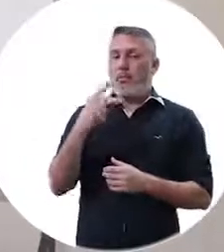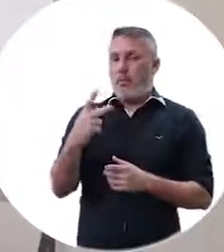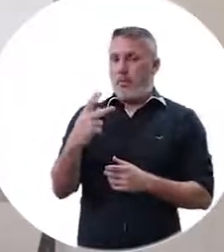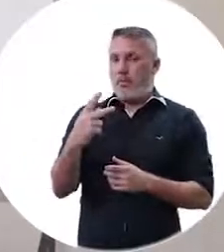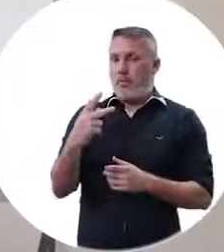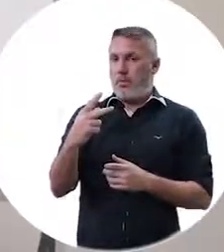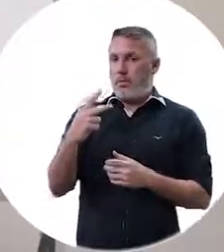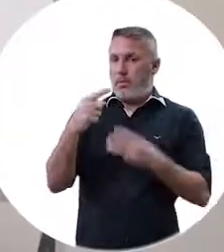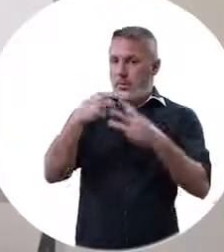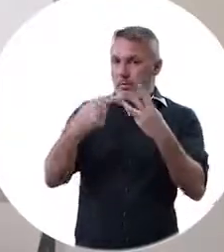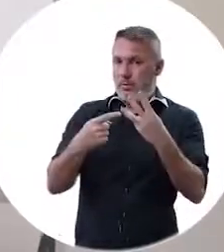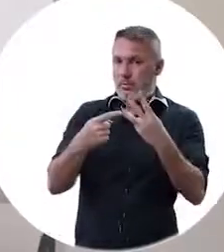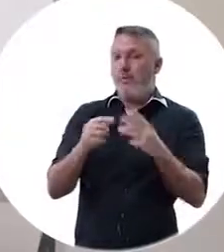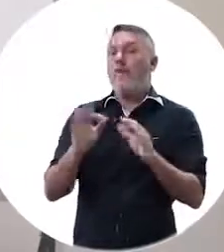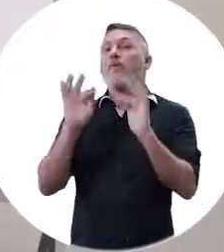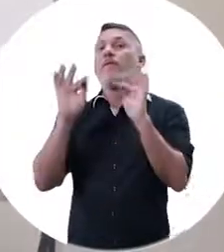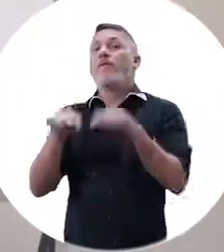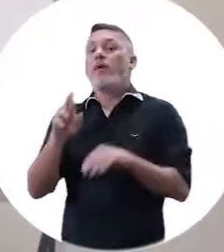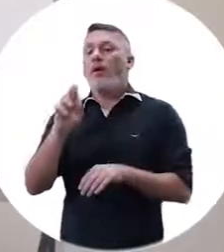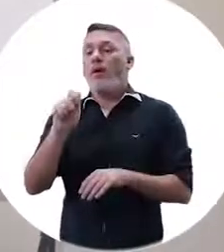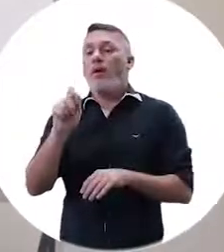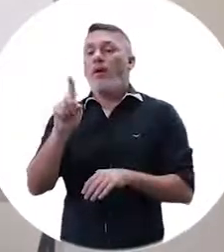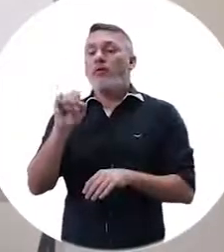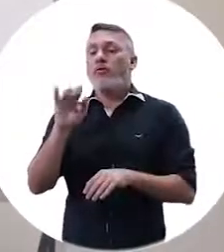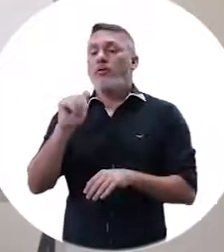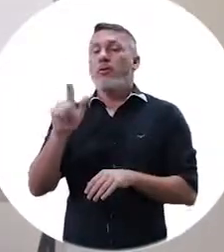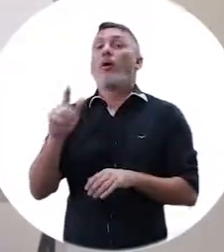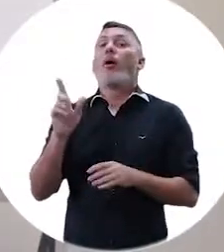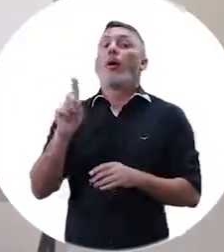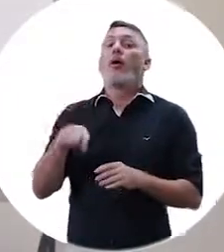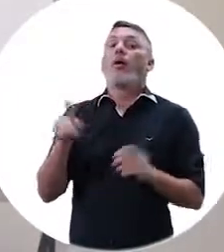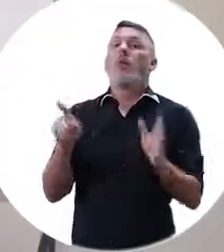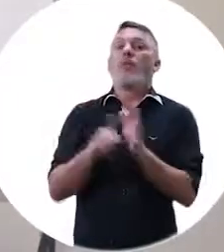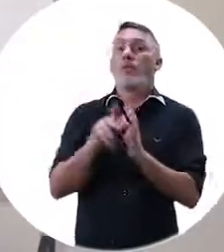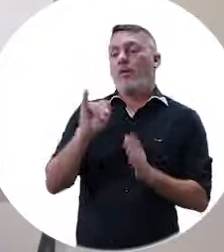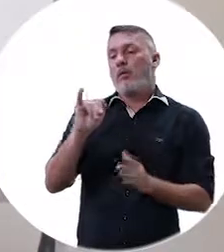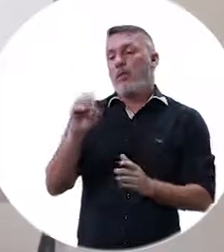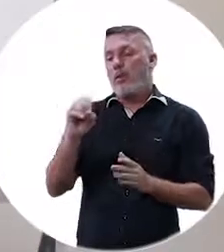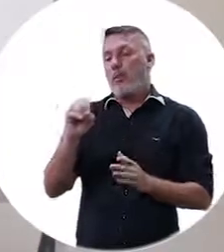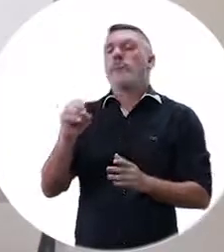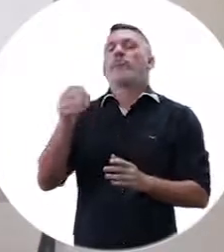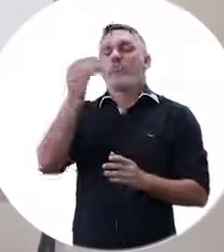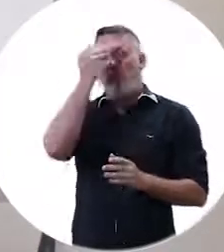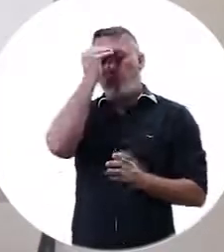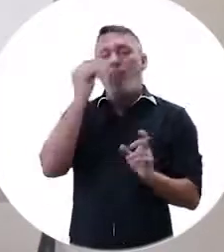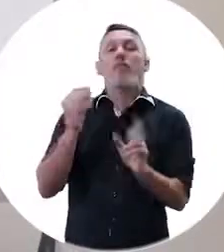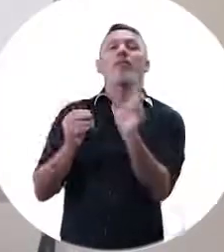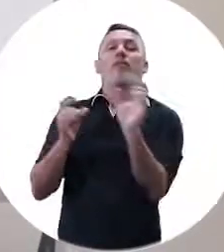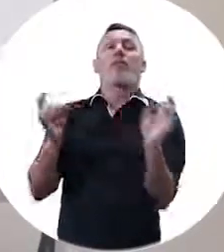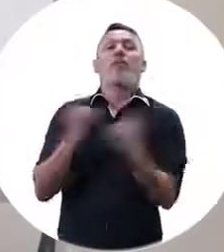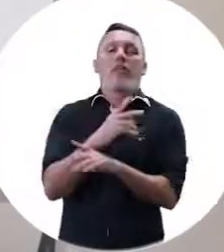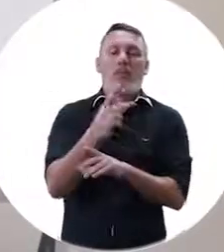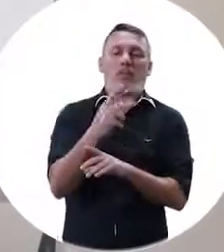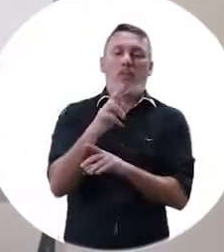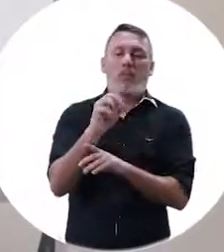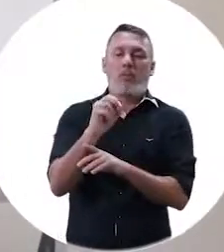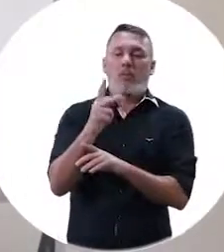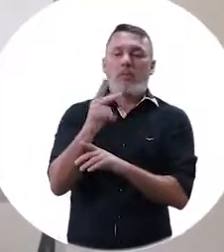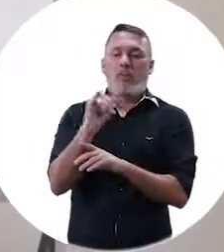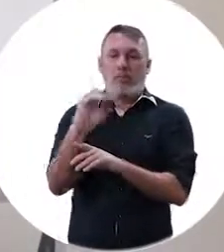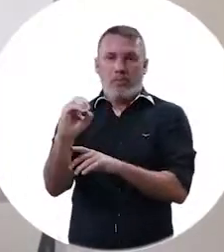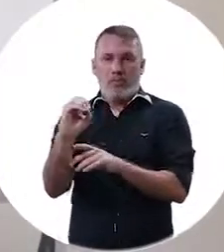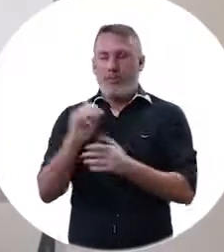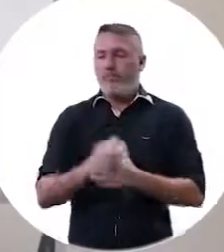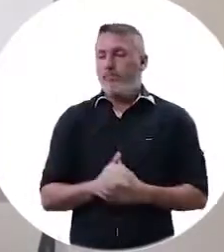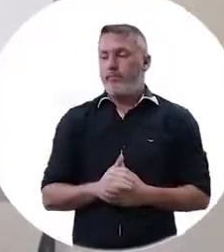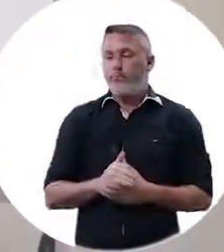carbonos, prop. Terminação de radical, il. Esse aqui é o propil. Tudo